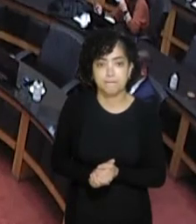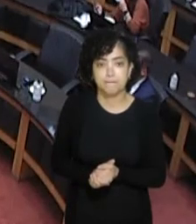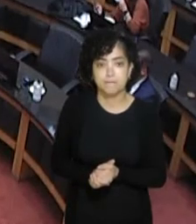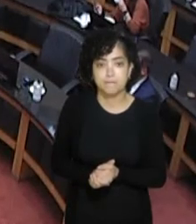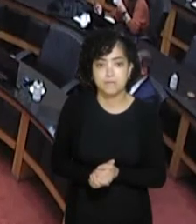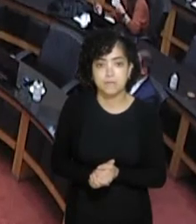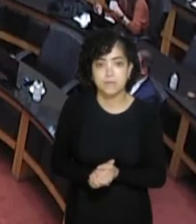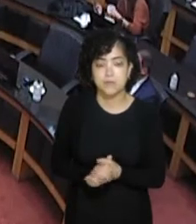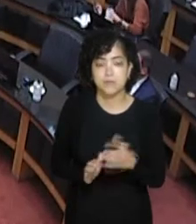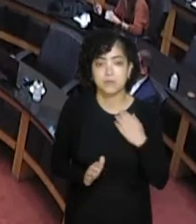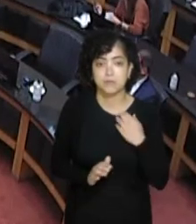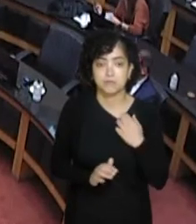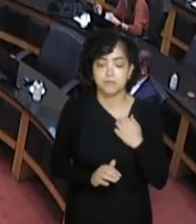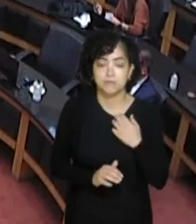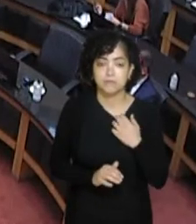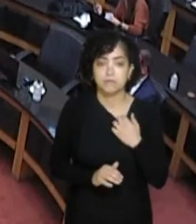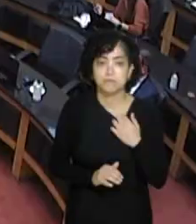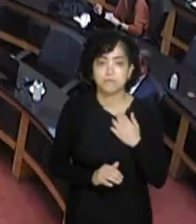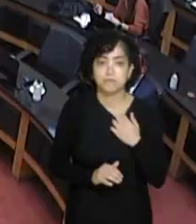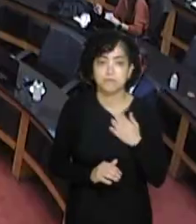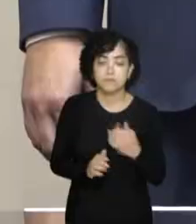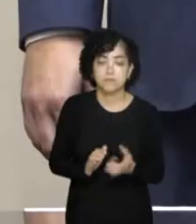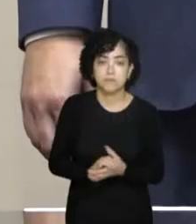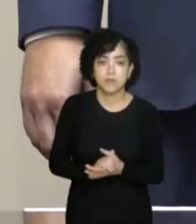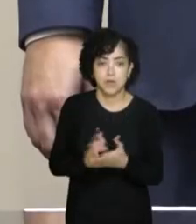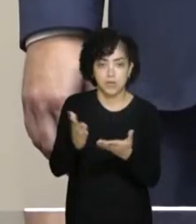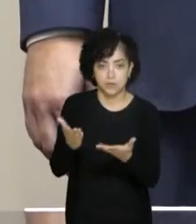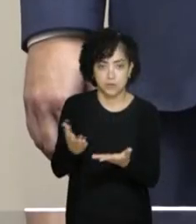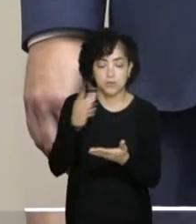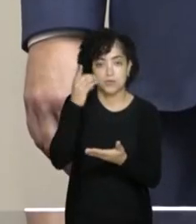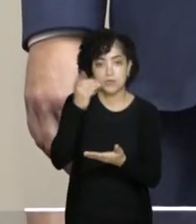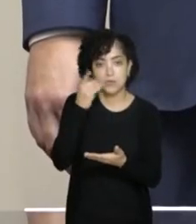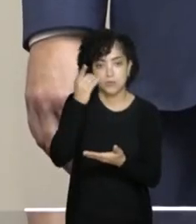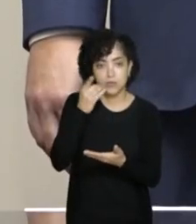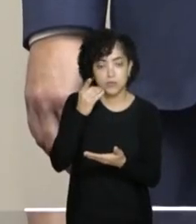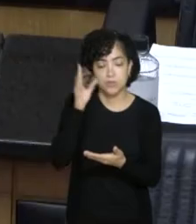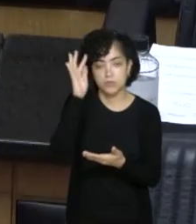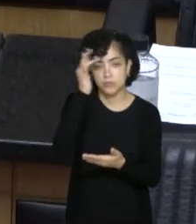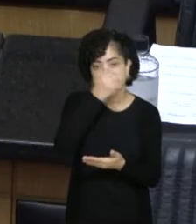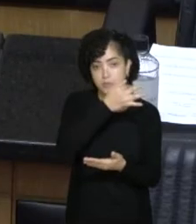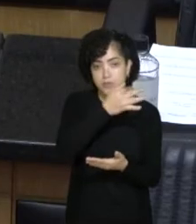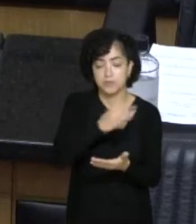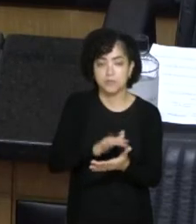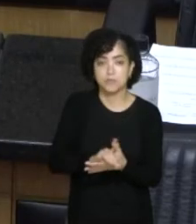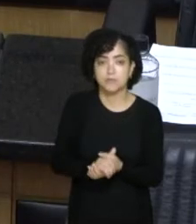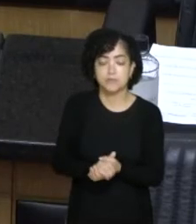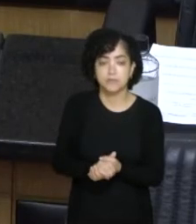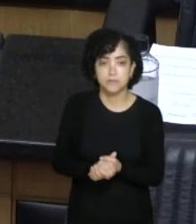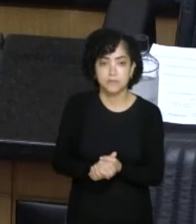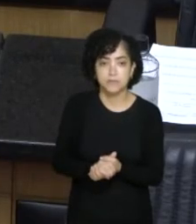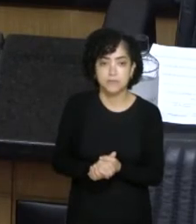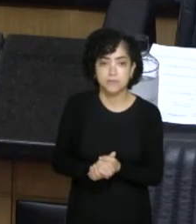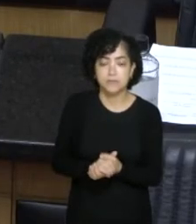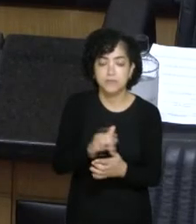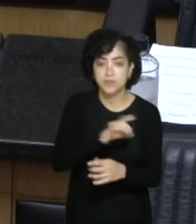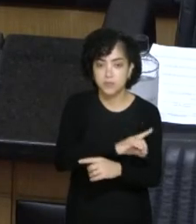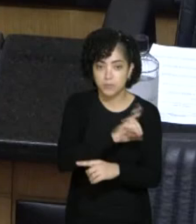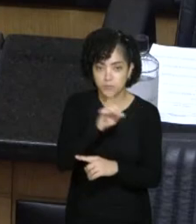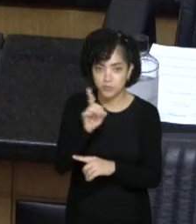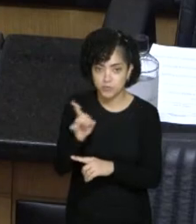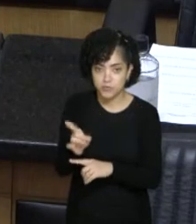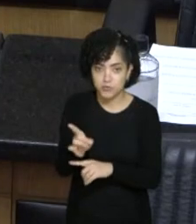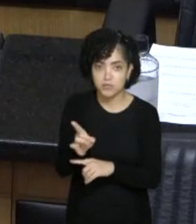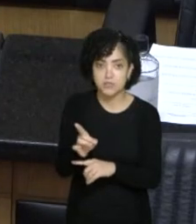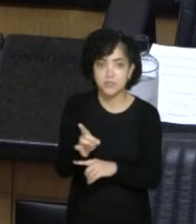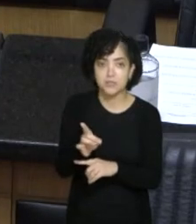Obrigada, deputado Luciano. Concedo a palavra também ao deputado Fabiano da Luz. Obrigado, bom dia, presidente, e a todos. PP